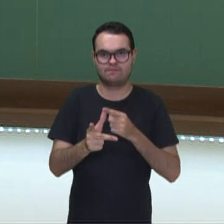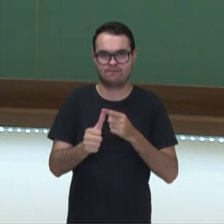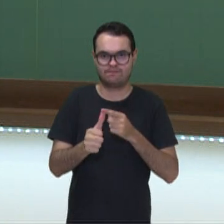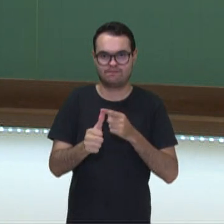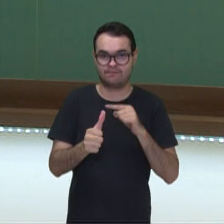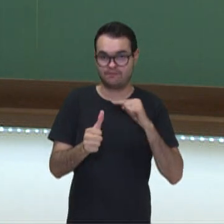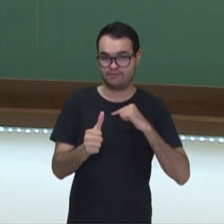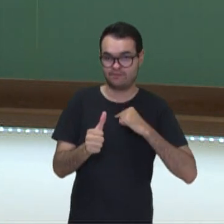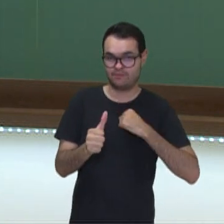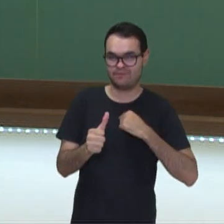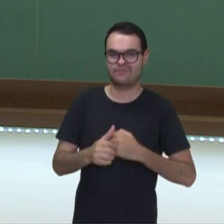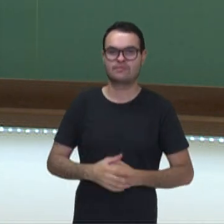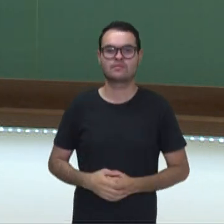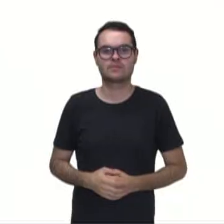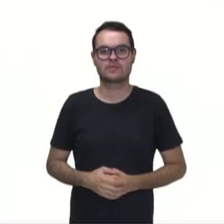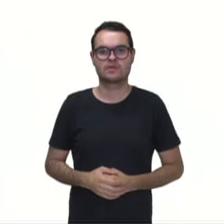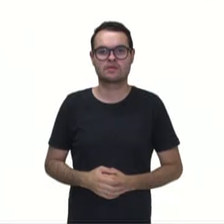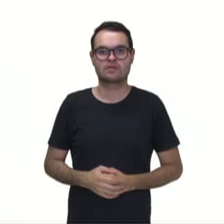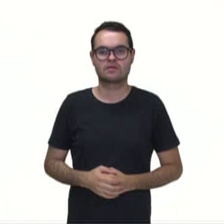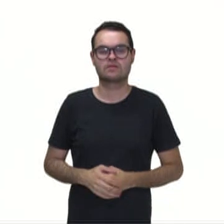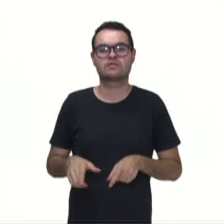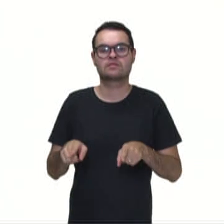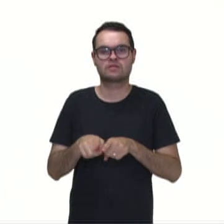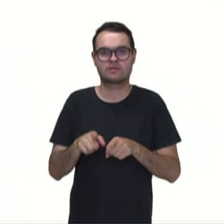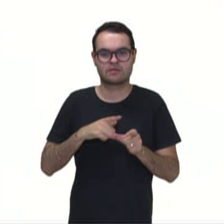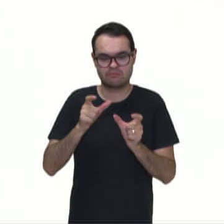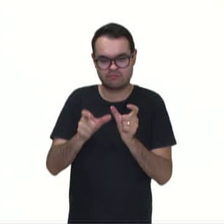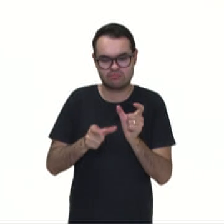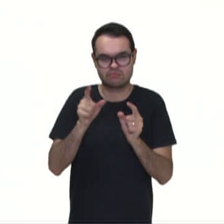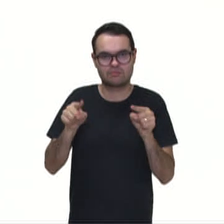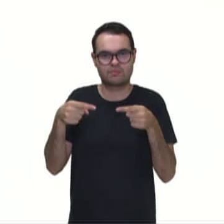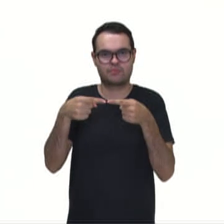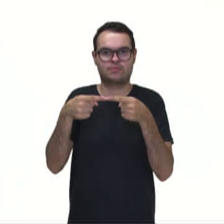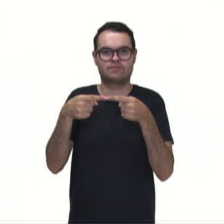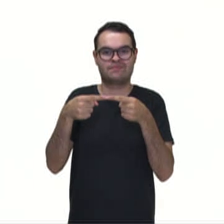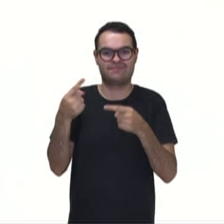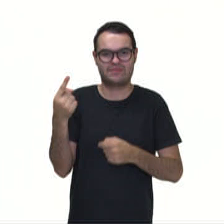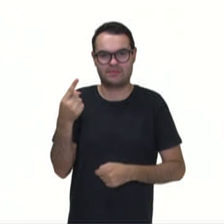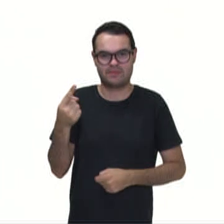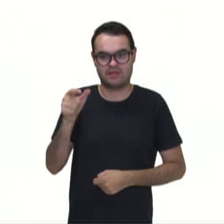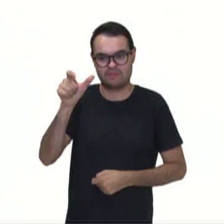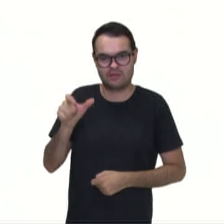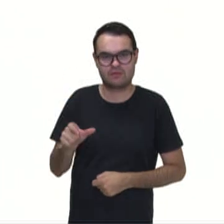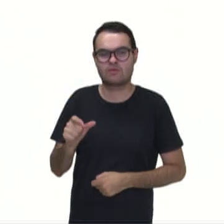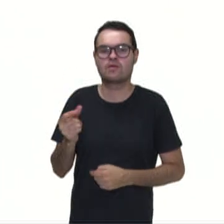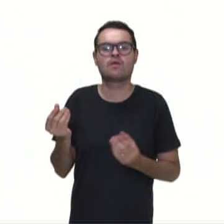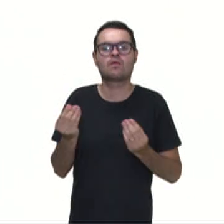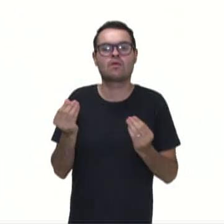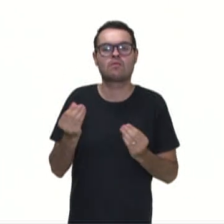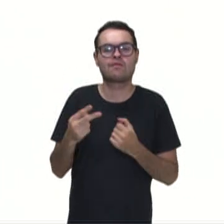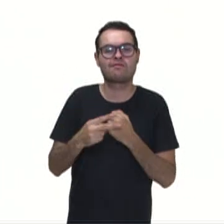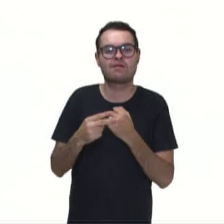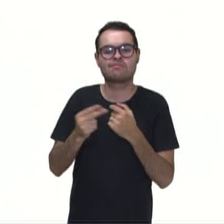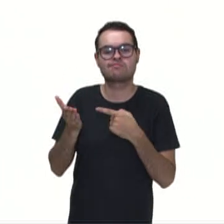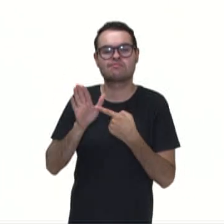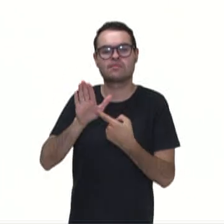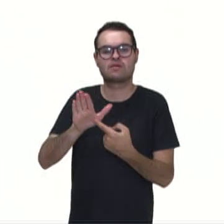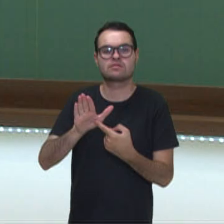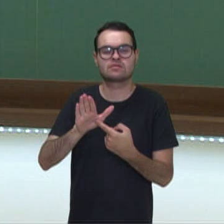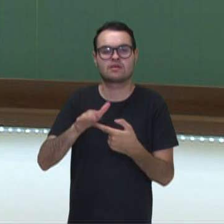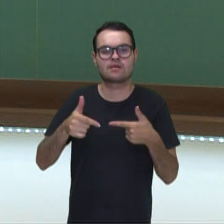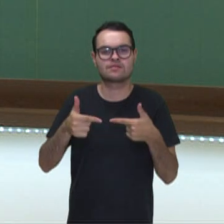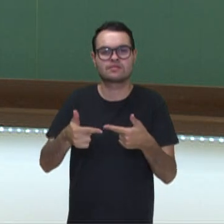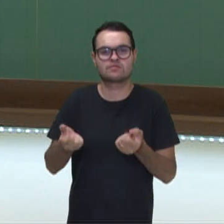estão em primeira pessoa. Além da conjugação na primeira pessoa e do tempo, o que mais os verbos indicam em relação à ação que